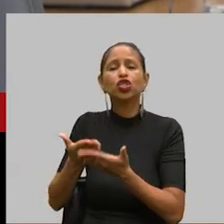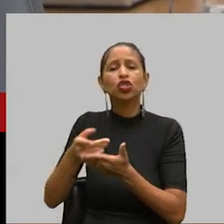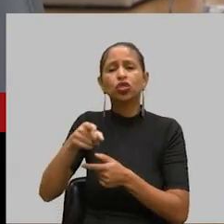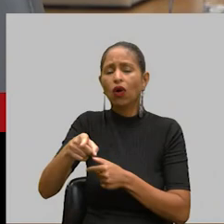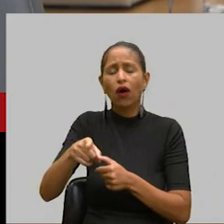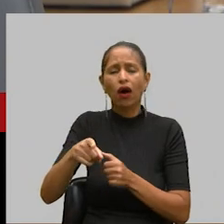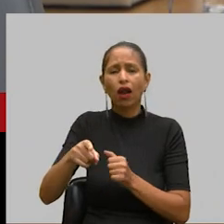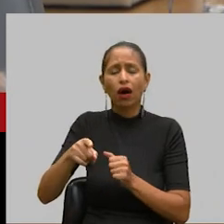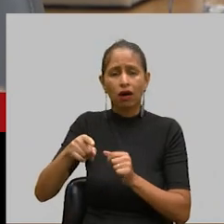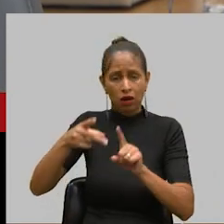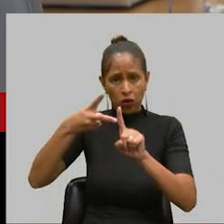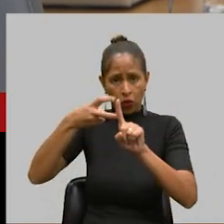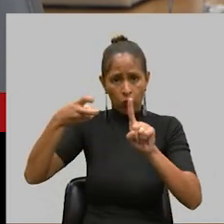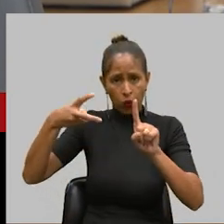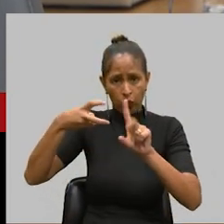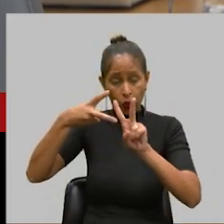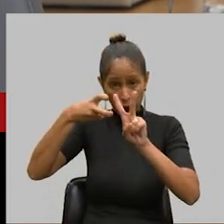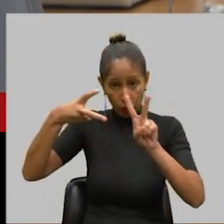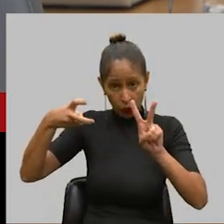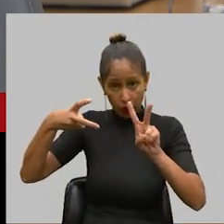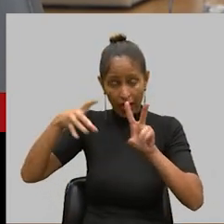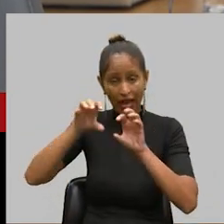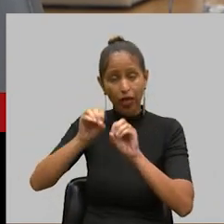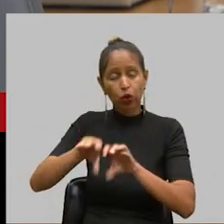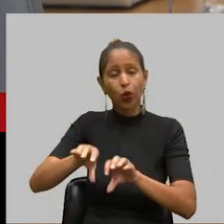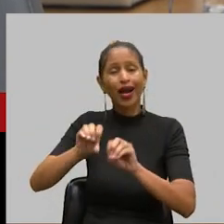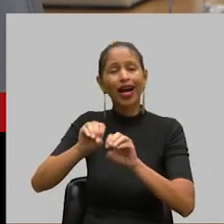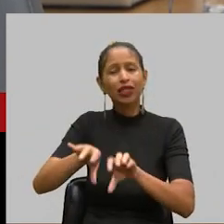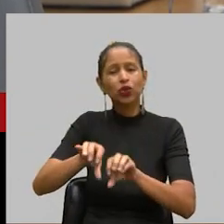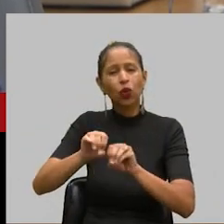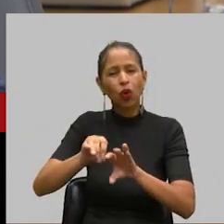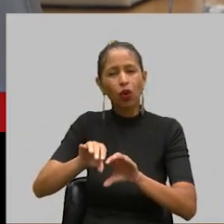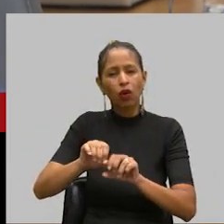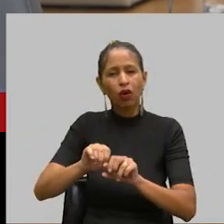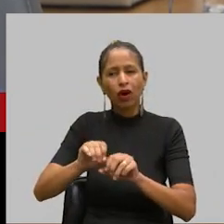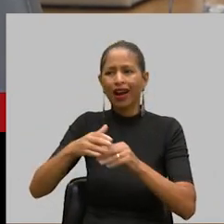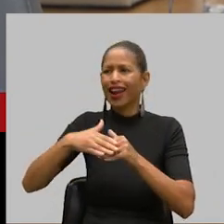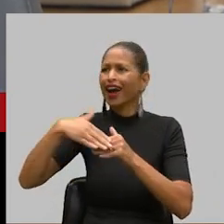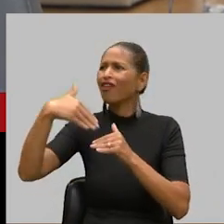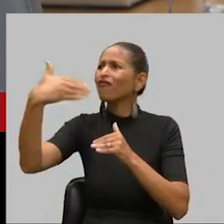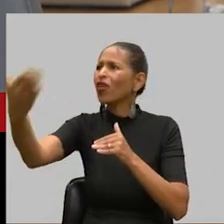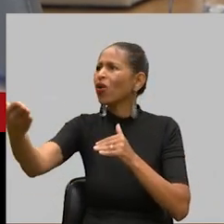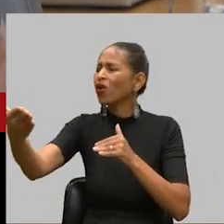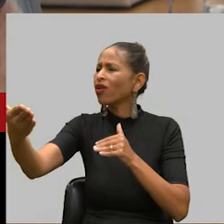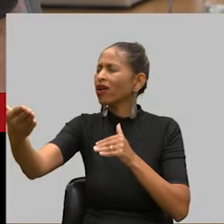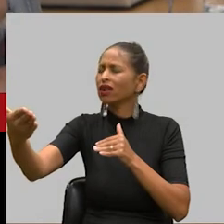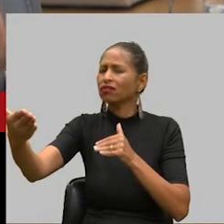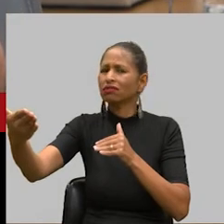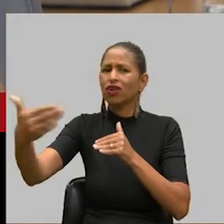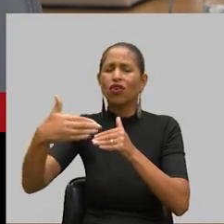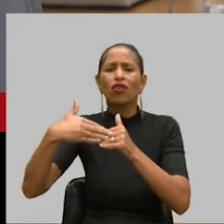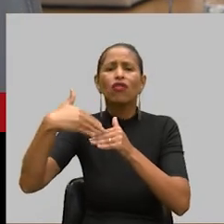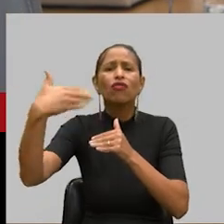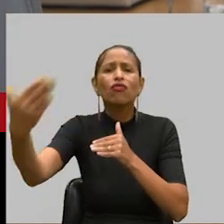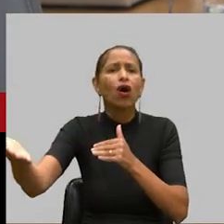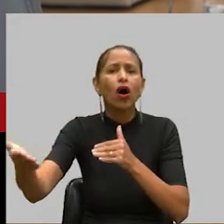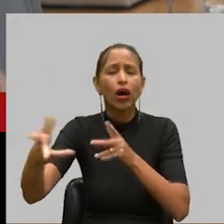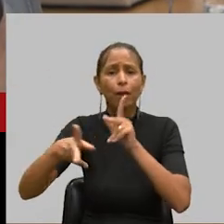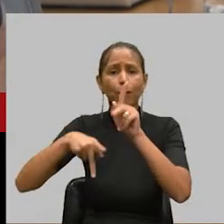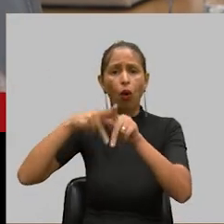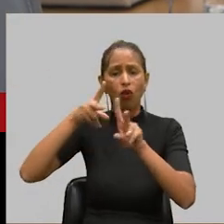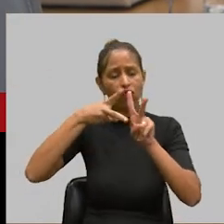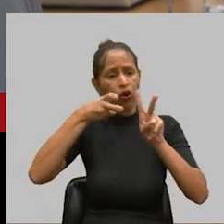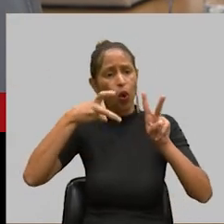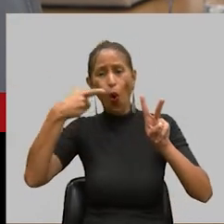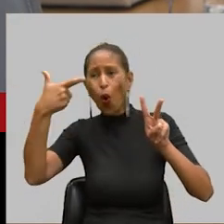eh indígenas tem educador externo fora do movimento indígena fora do do do povo indígena